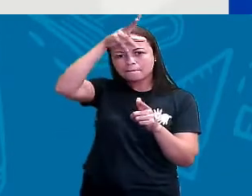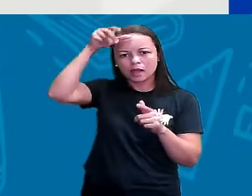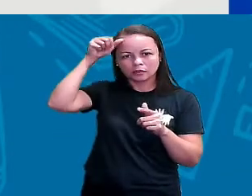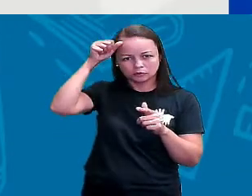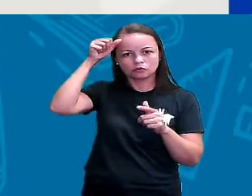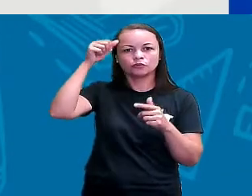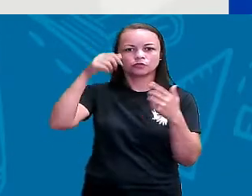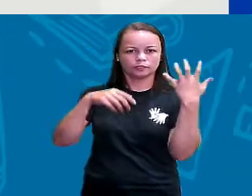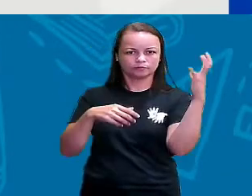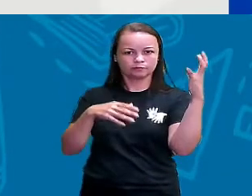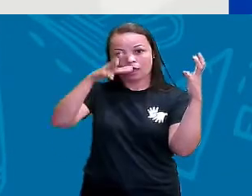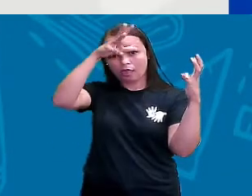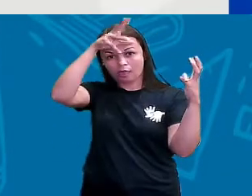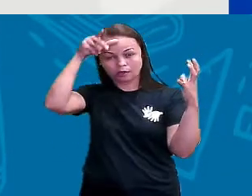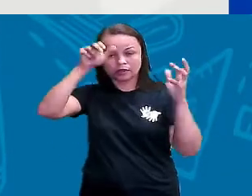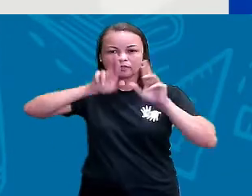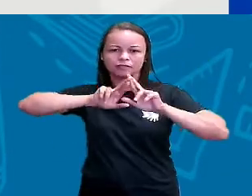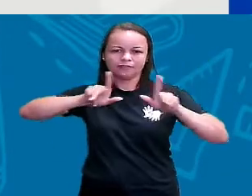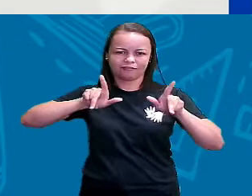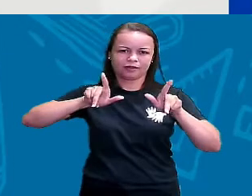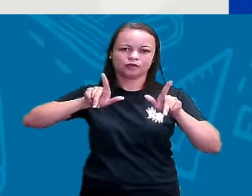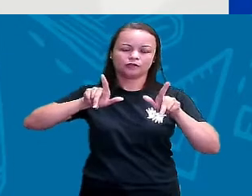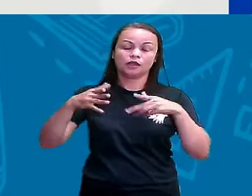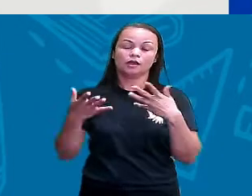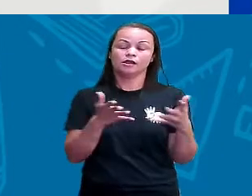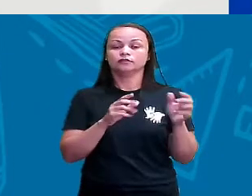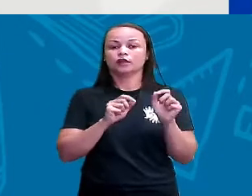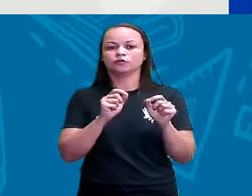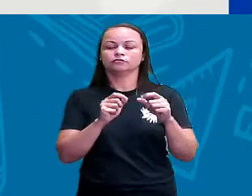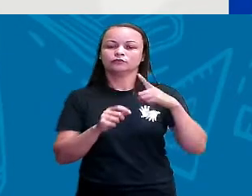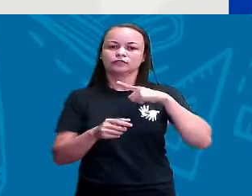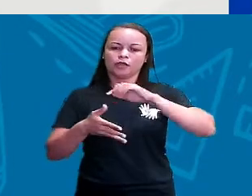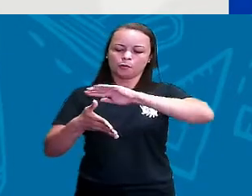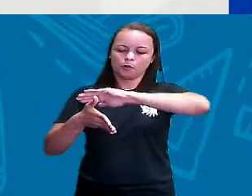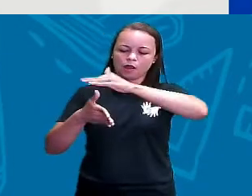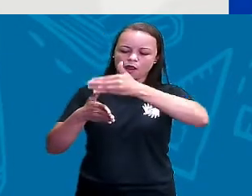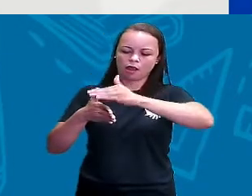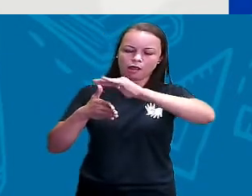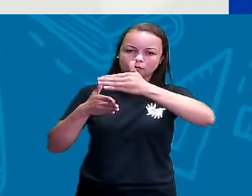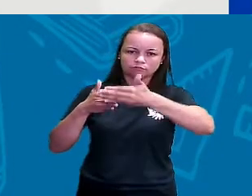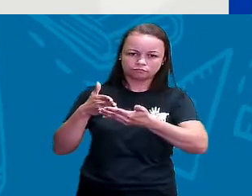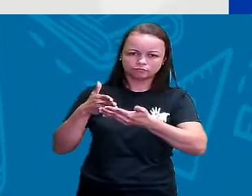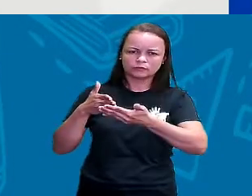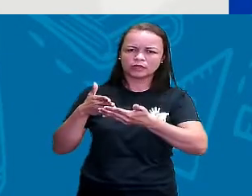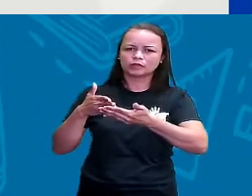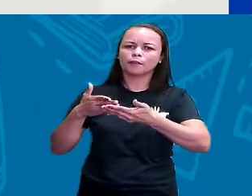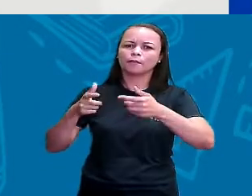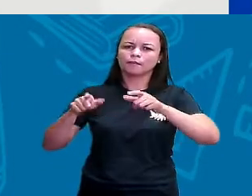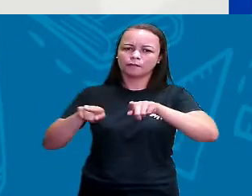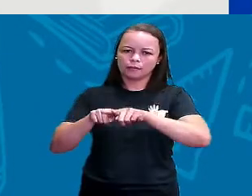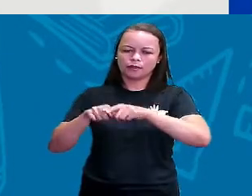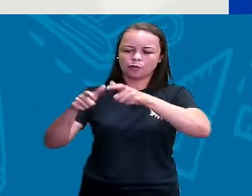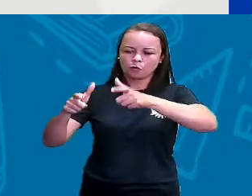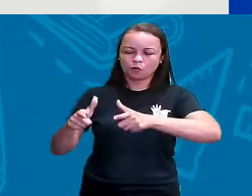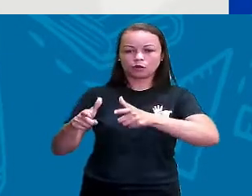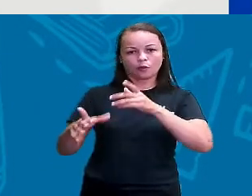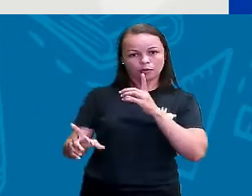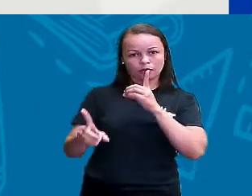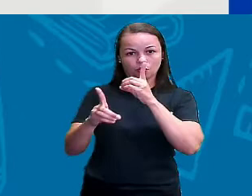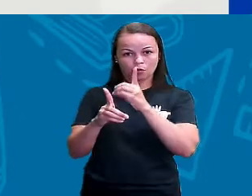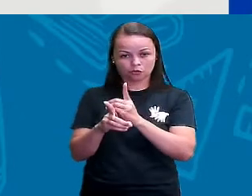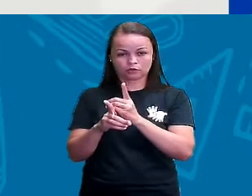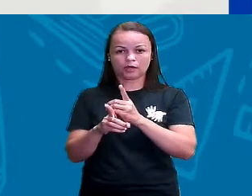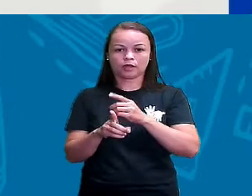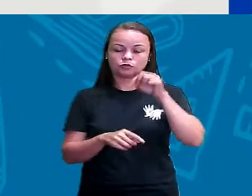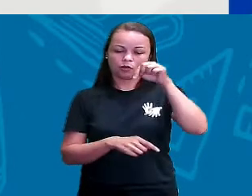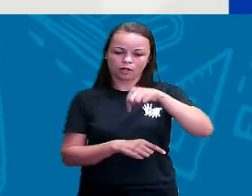certo? Nós temos a Mata Atlântica, que também é um ambiente, né, encontrado aqui no